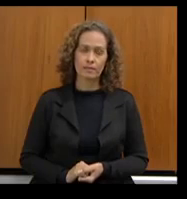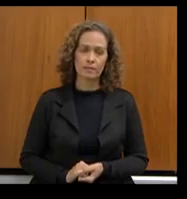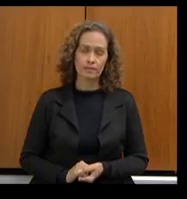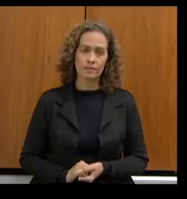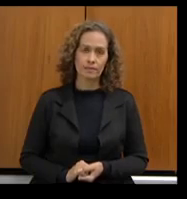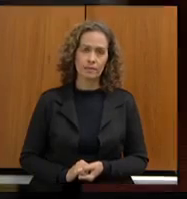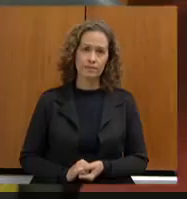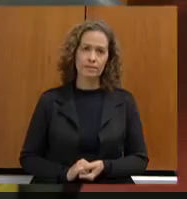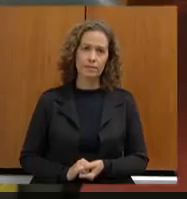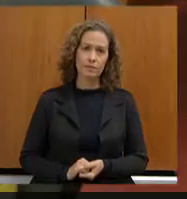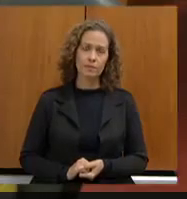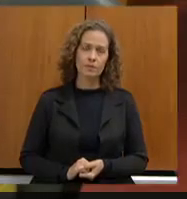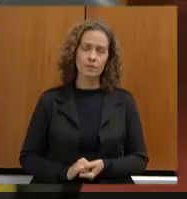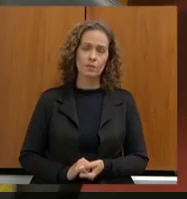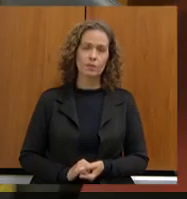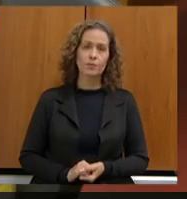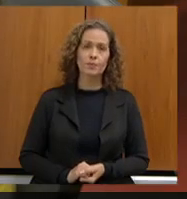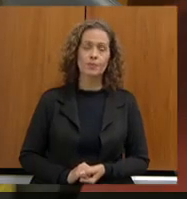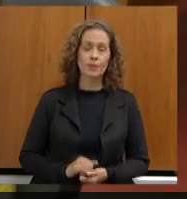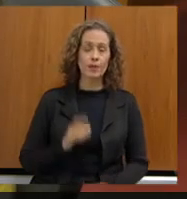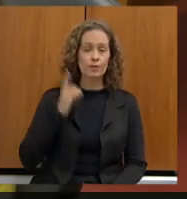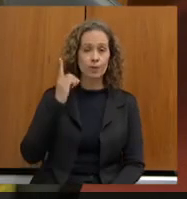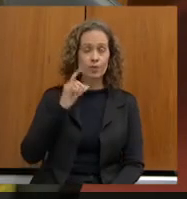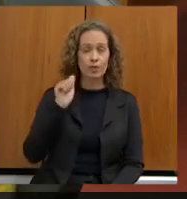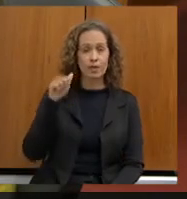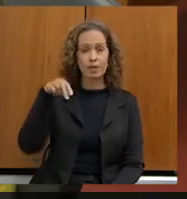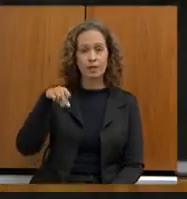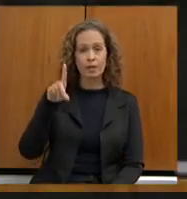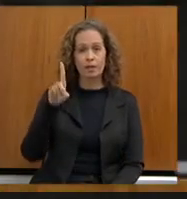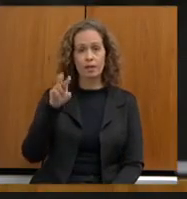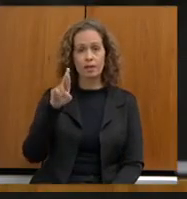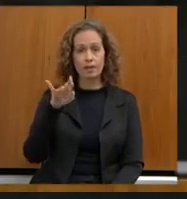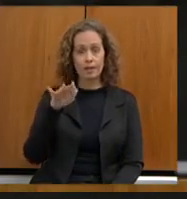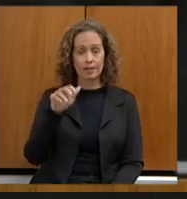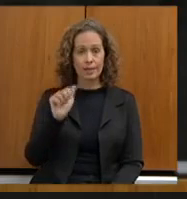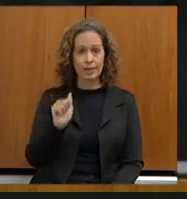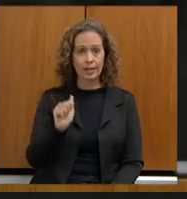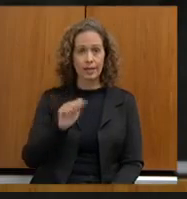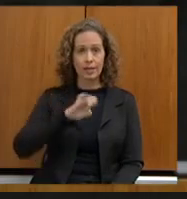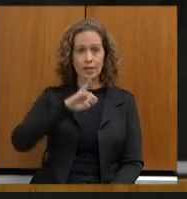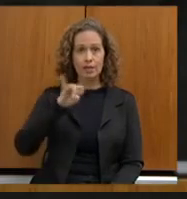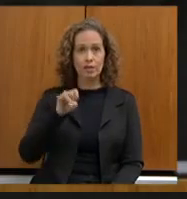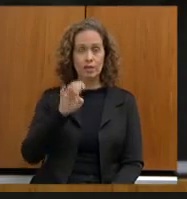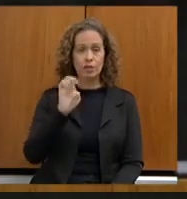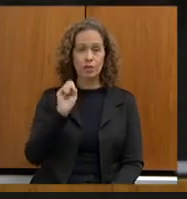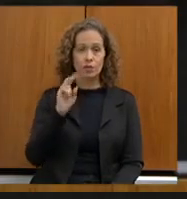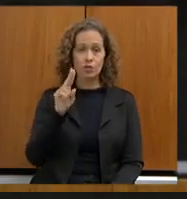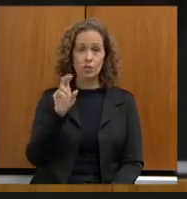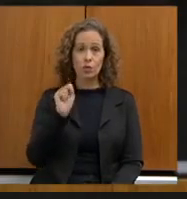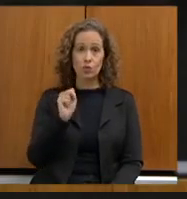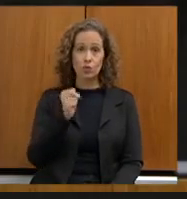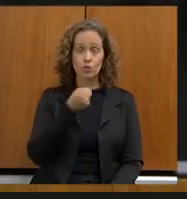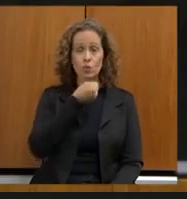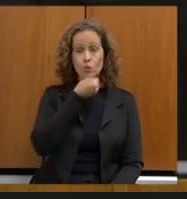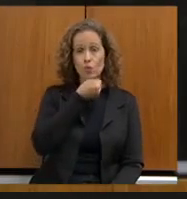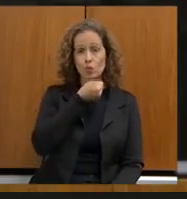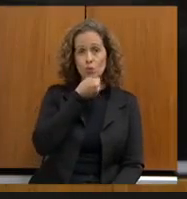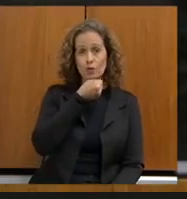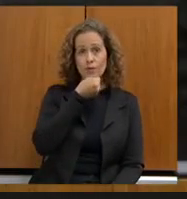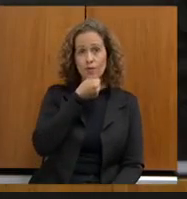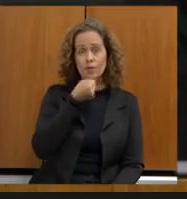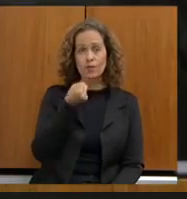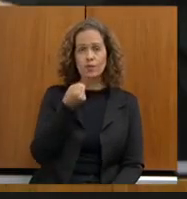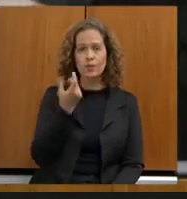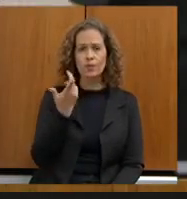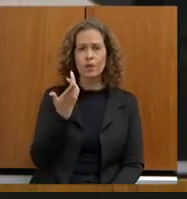a razão Deputado André de Jesus microfone da senhora Cadê